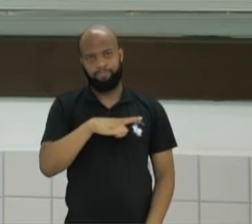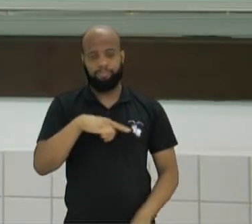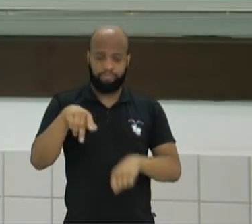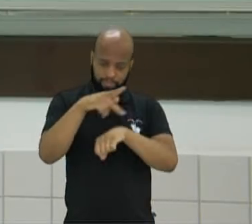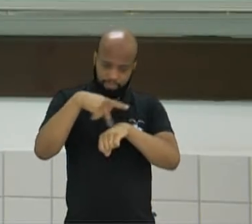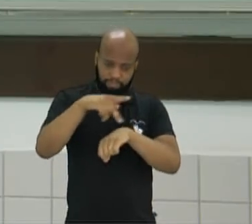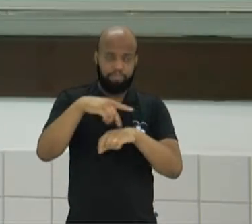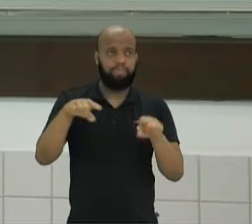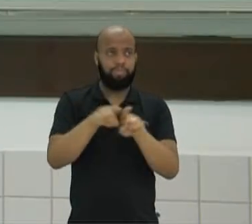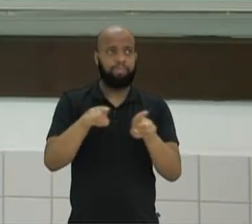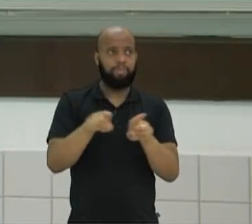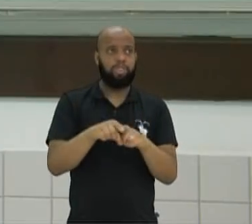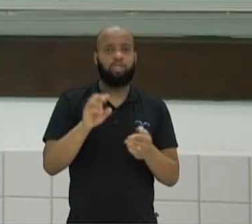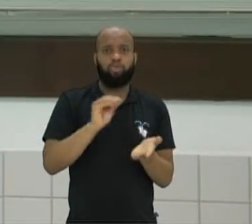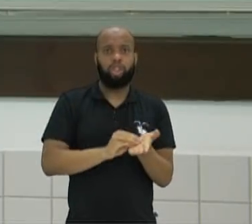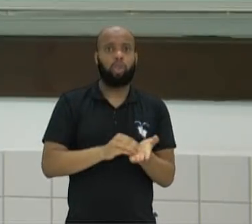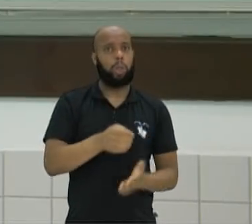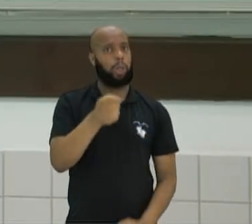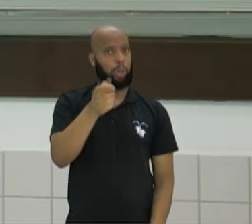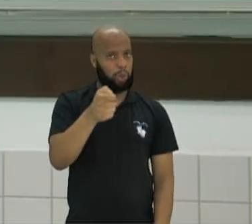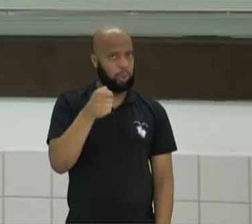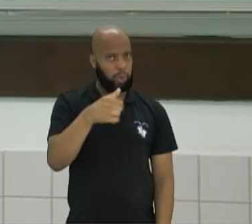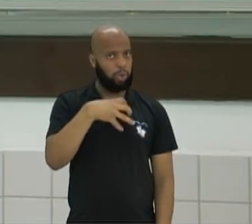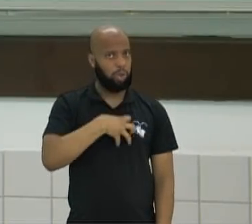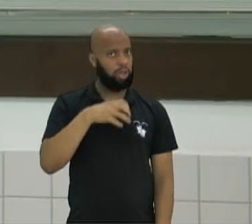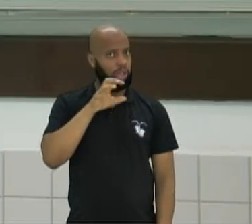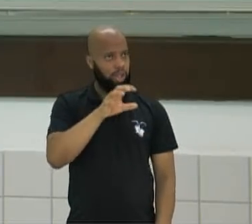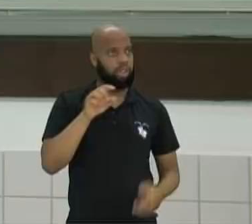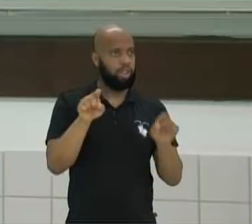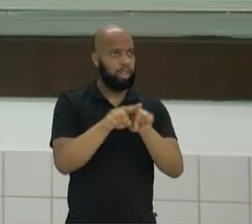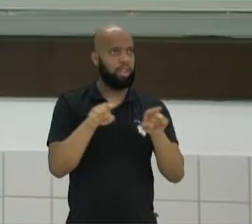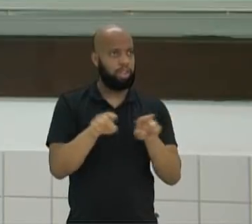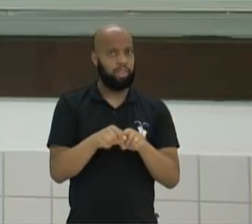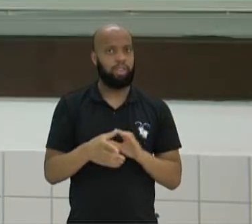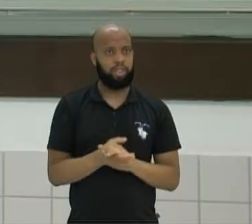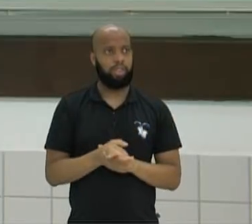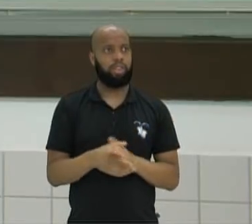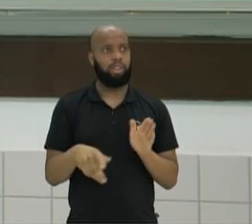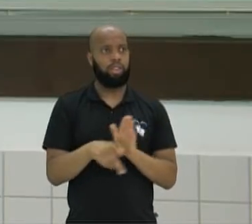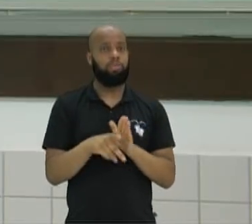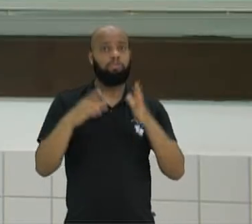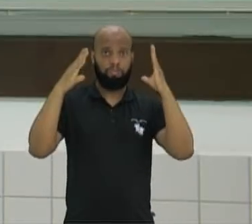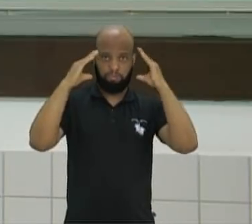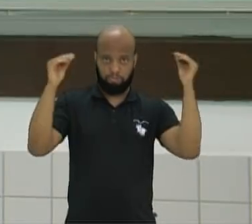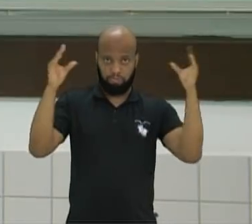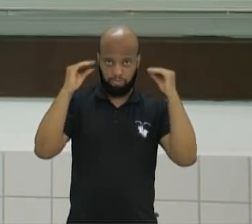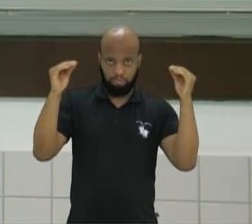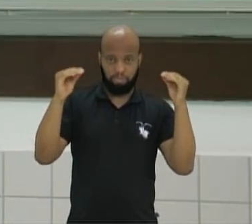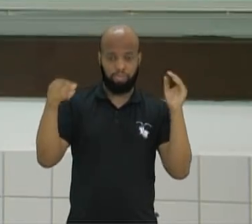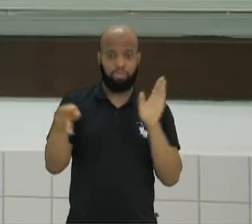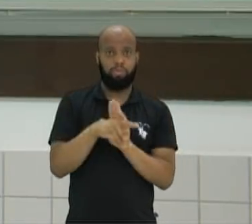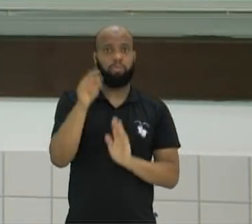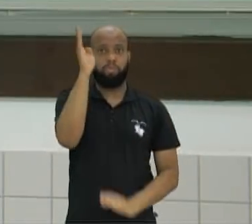país, inclusive, por pouco não aconteceu isso, não é mesmo? Da presença holandesa no Brasil colonial. Era possível.